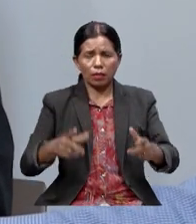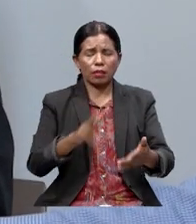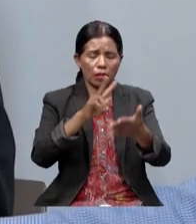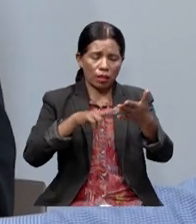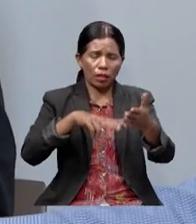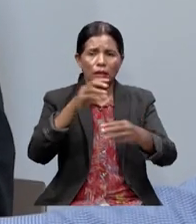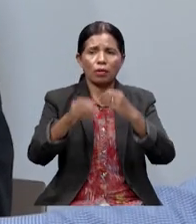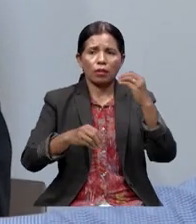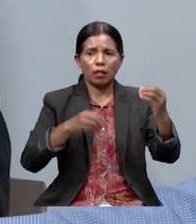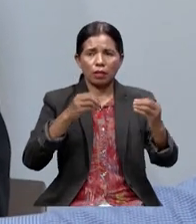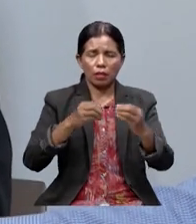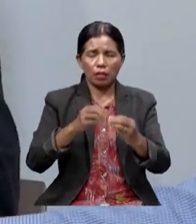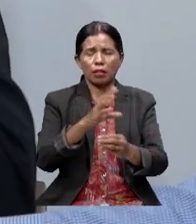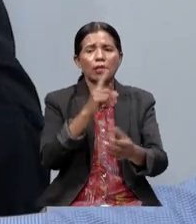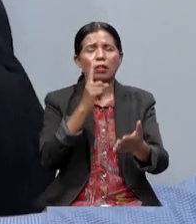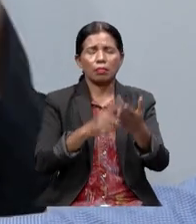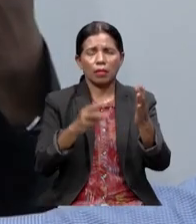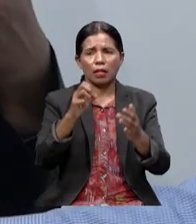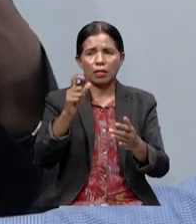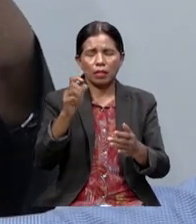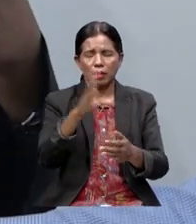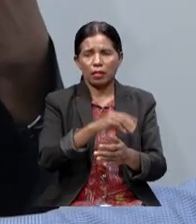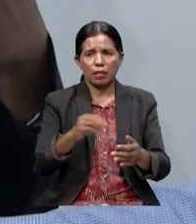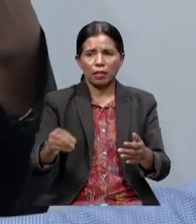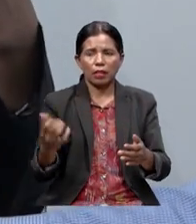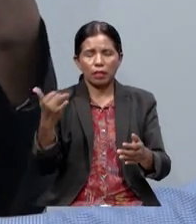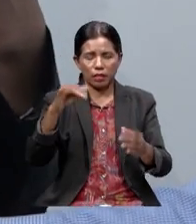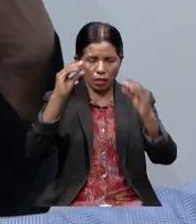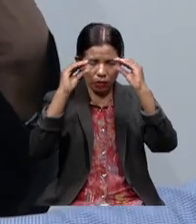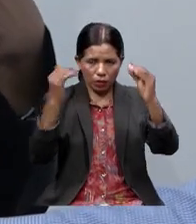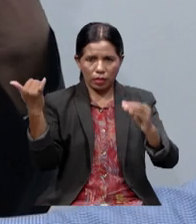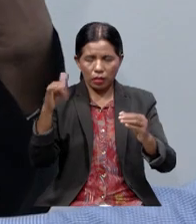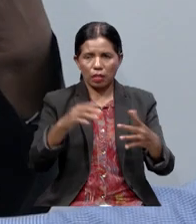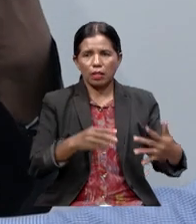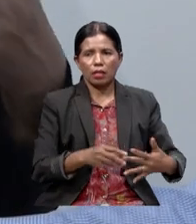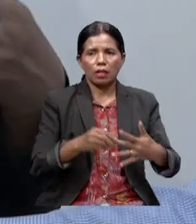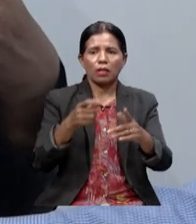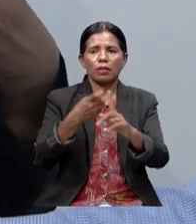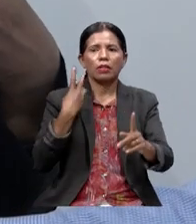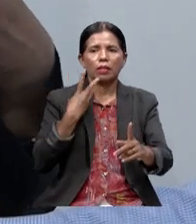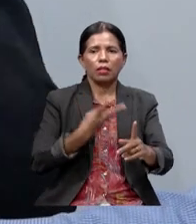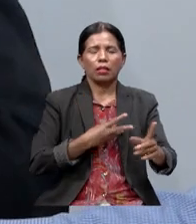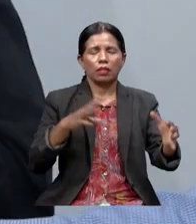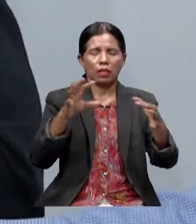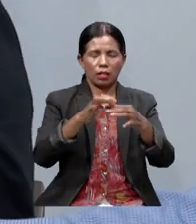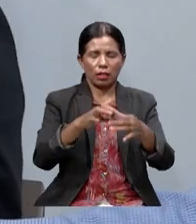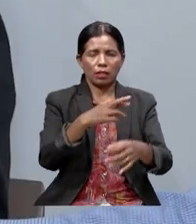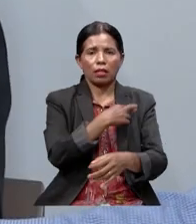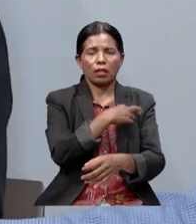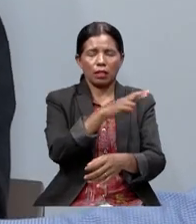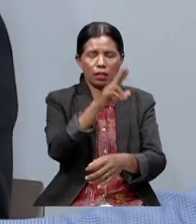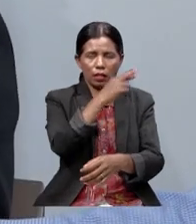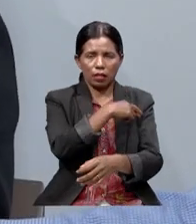é o magistério, que está está, doutrina sira, ensinamento sira, oficial, o cita na Igreja Católica. E a parte ser,